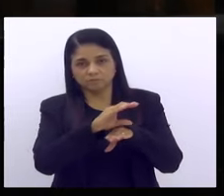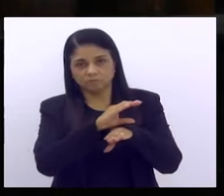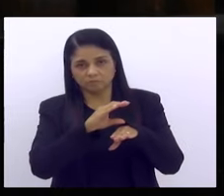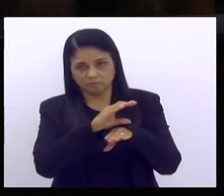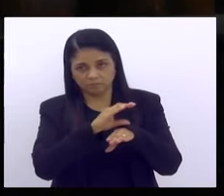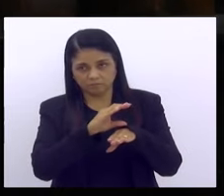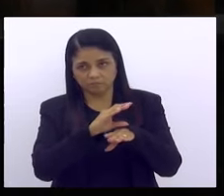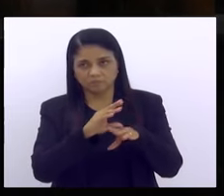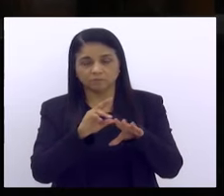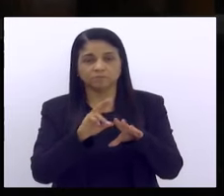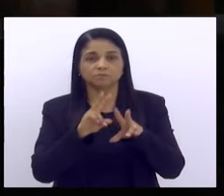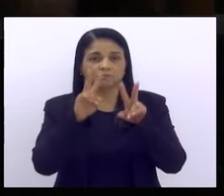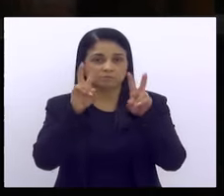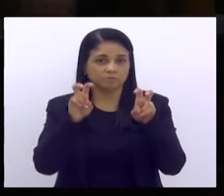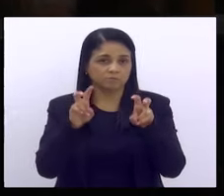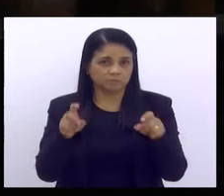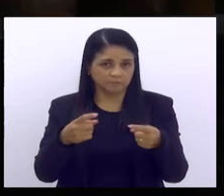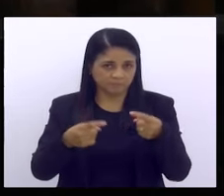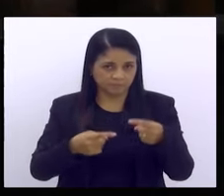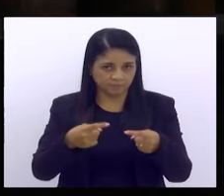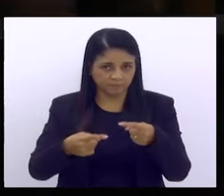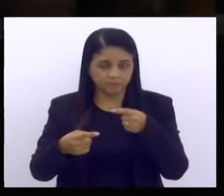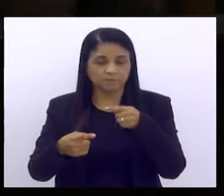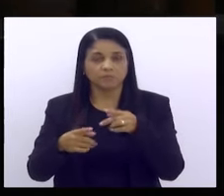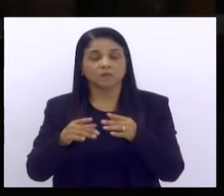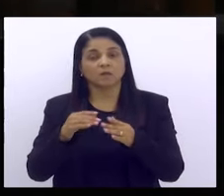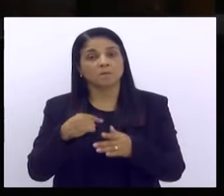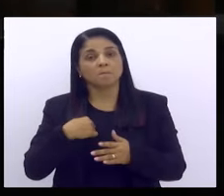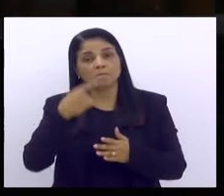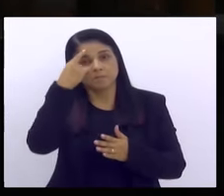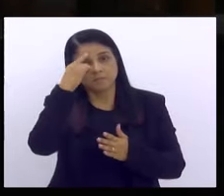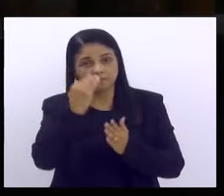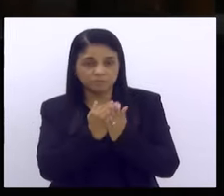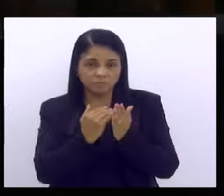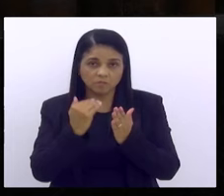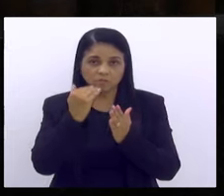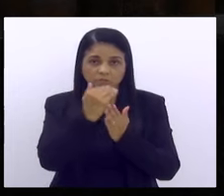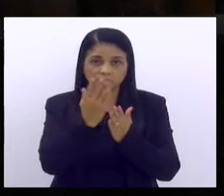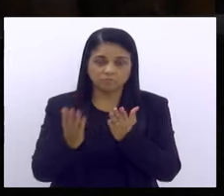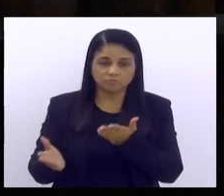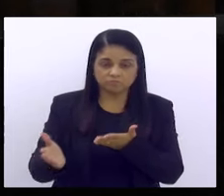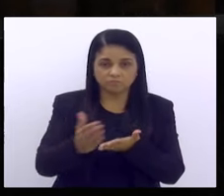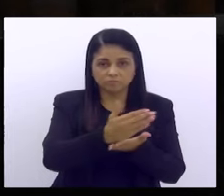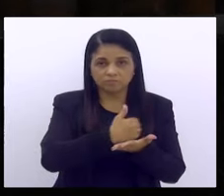Então, podemos também pensar em aumentar a arrecadação do FOT.